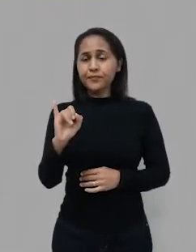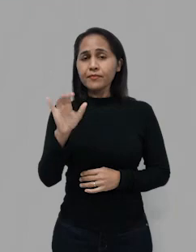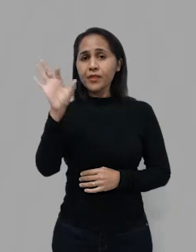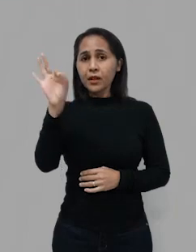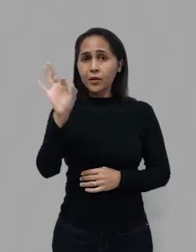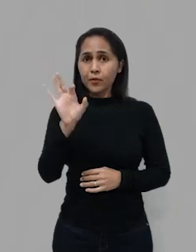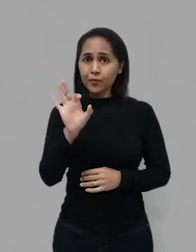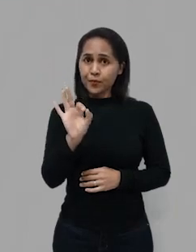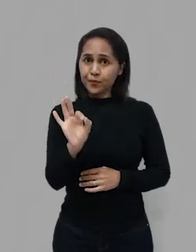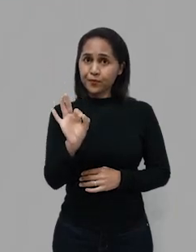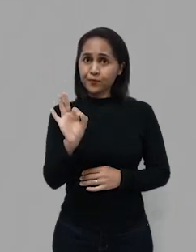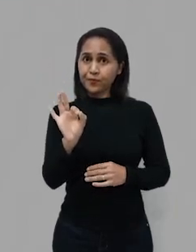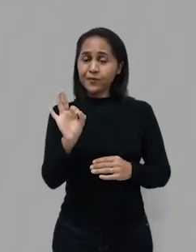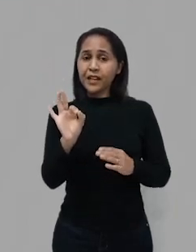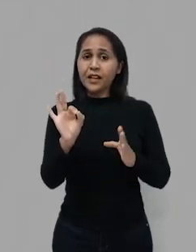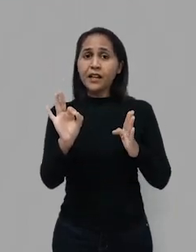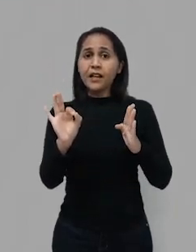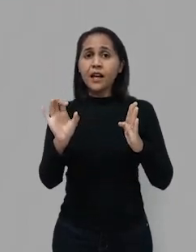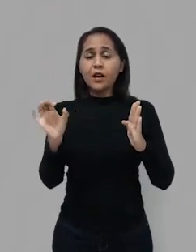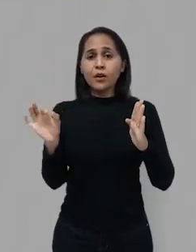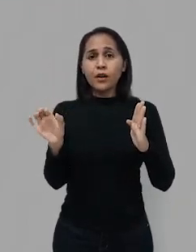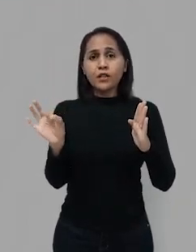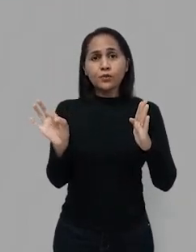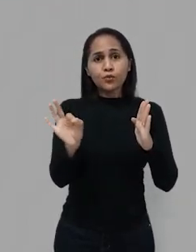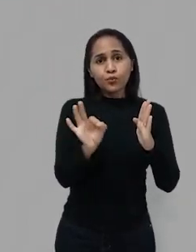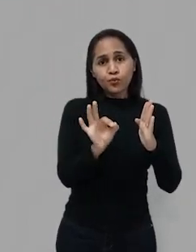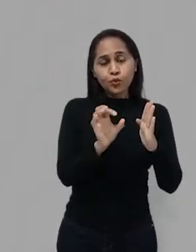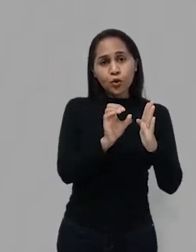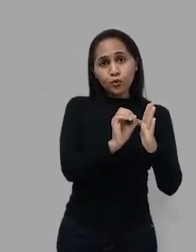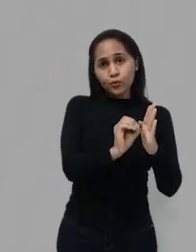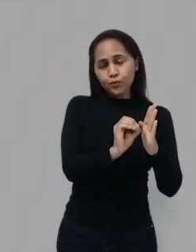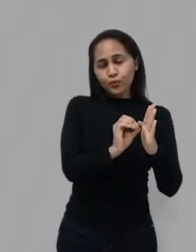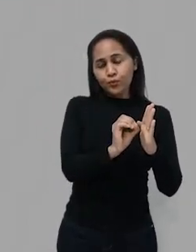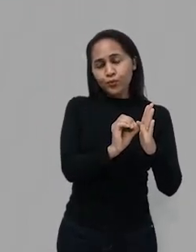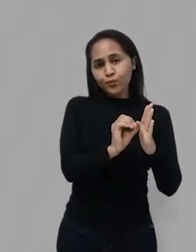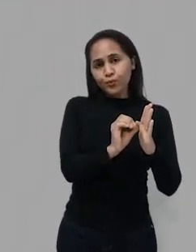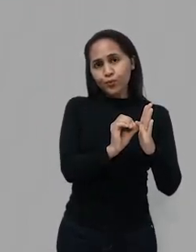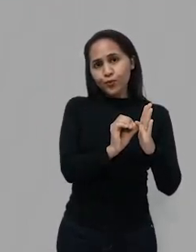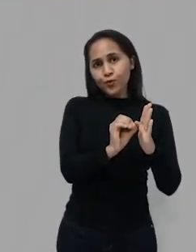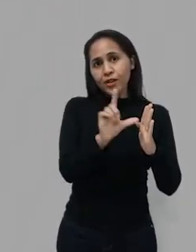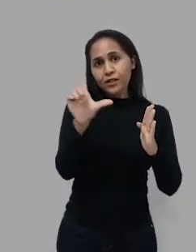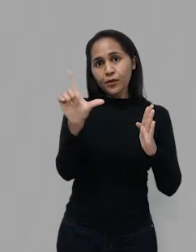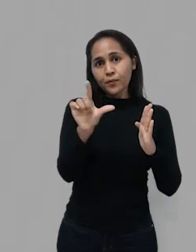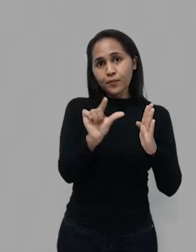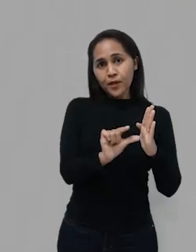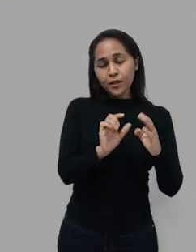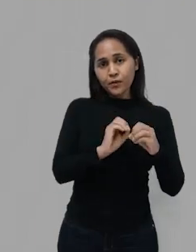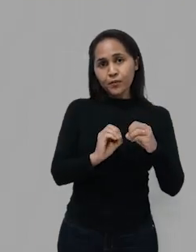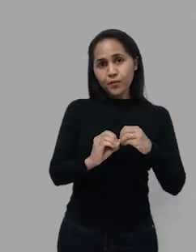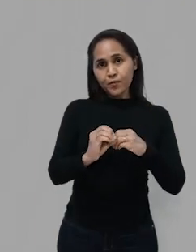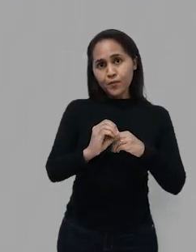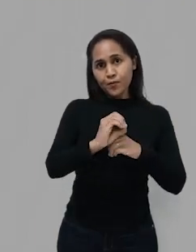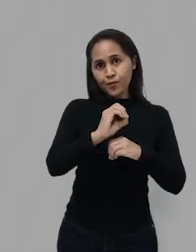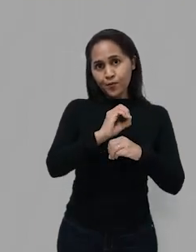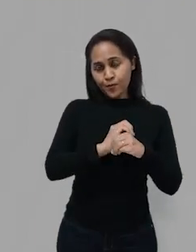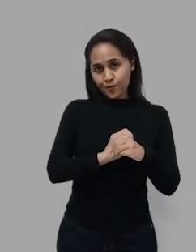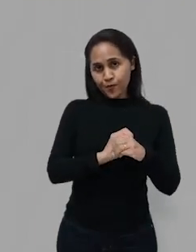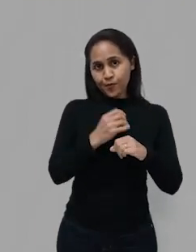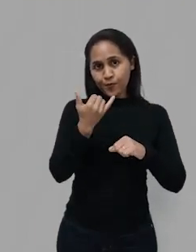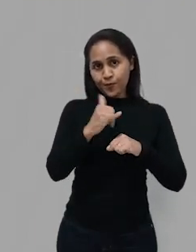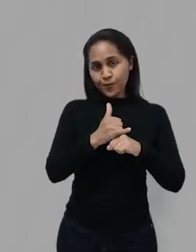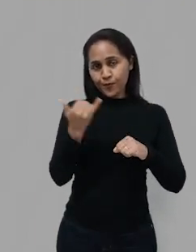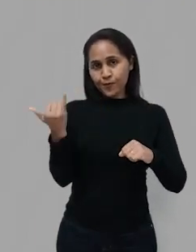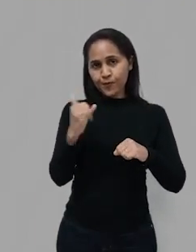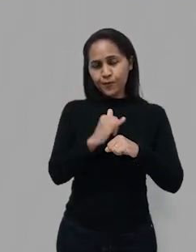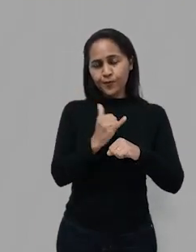porcentagem estiver de 0%, quer dizer que nós temos menos moléculas ionizadas. Então,